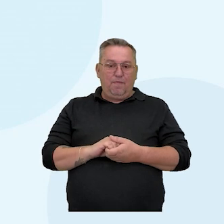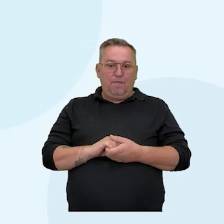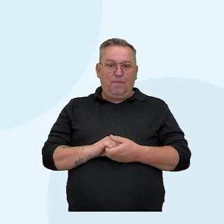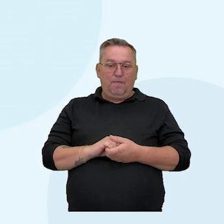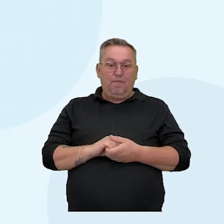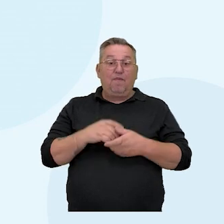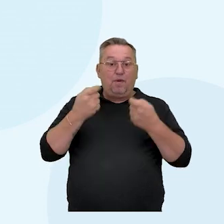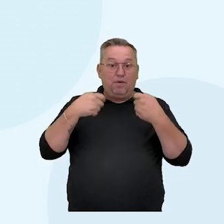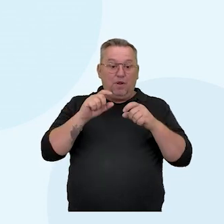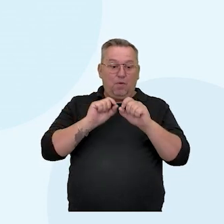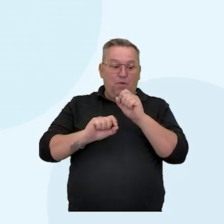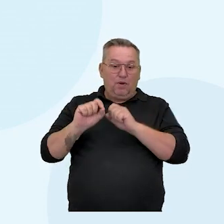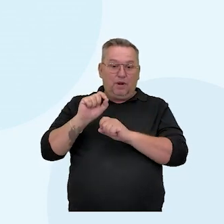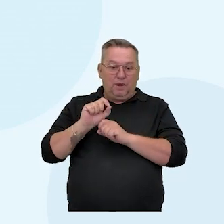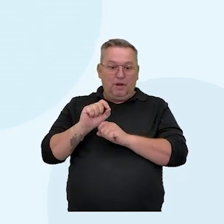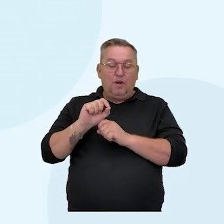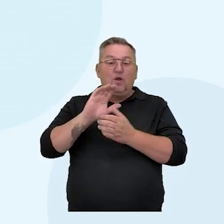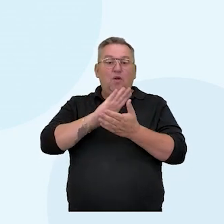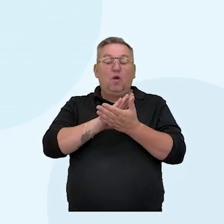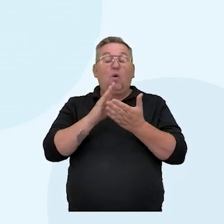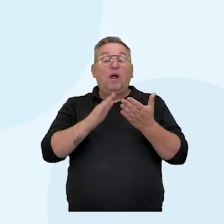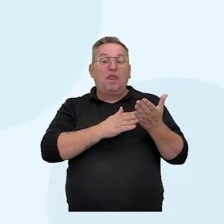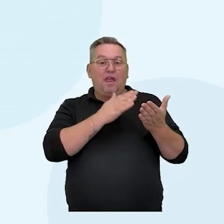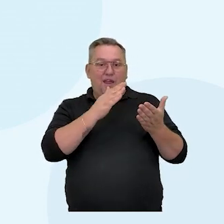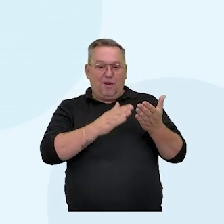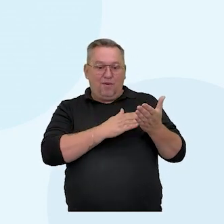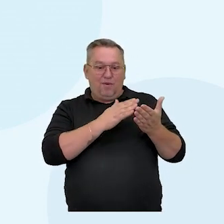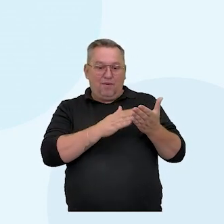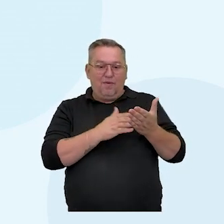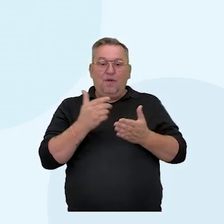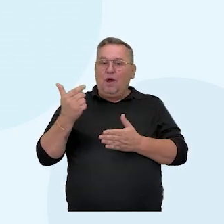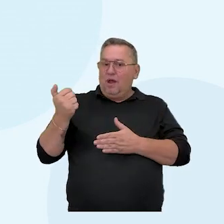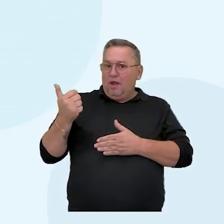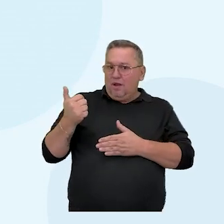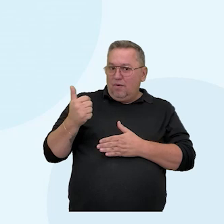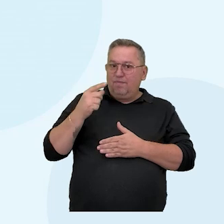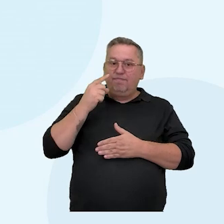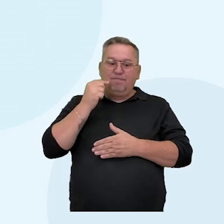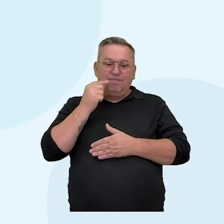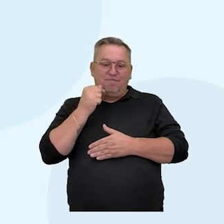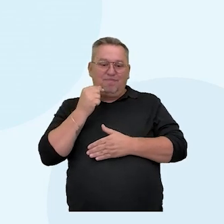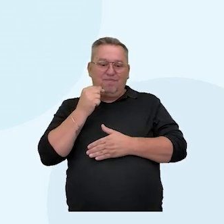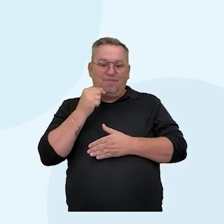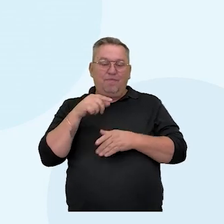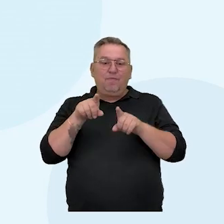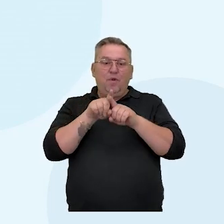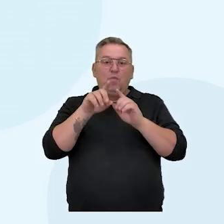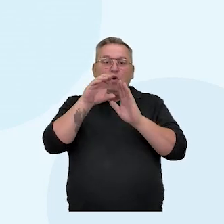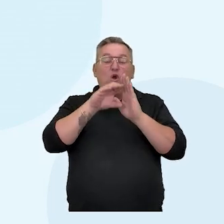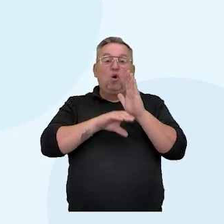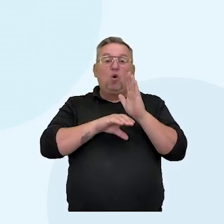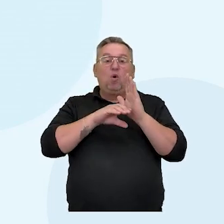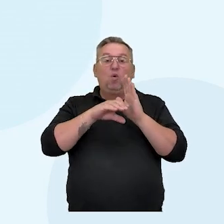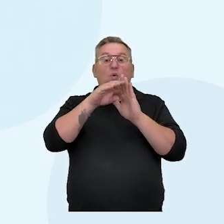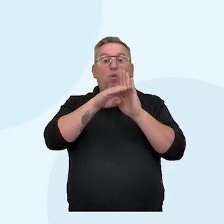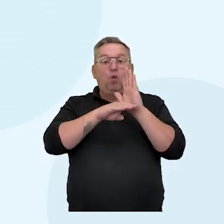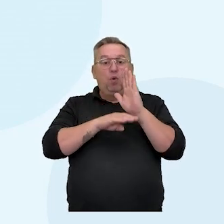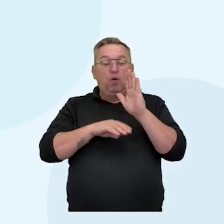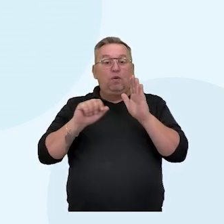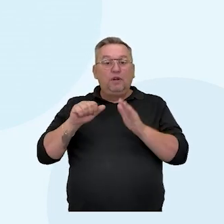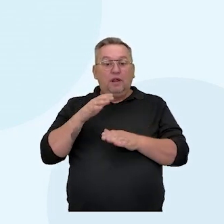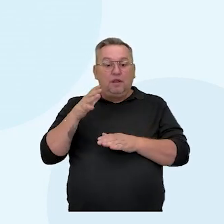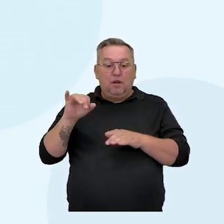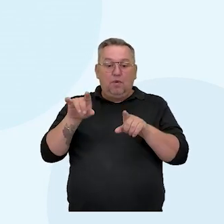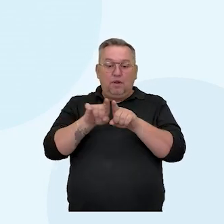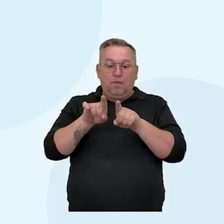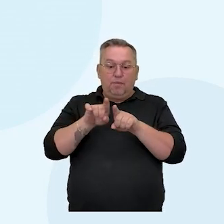aula você vai precisar do your notebook, a pen or a pencil, o currículo em ação, caderno do aluno, volume 1. E